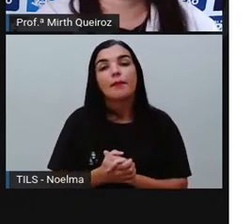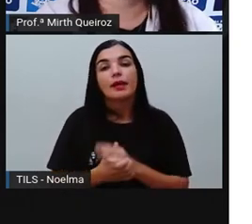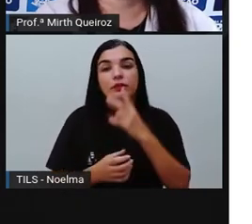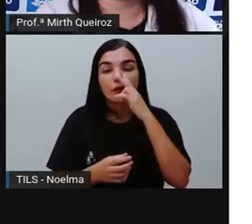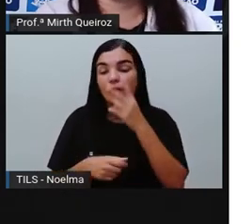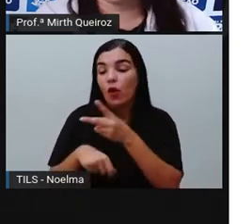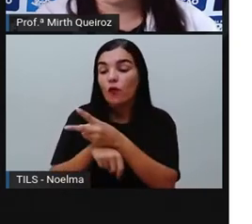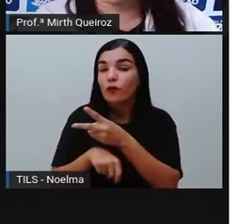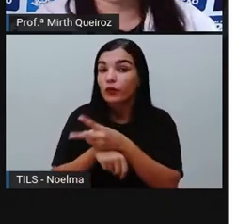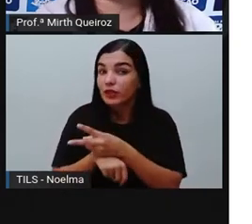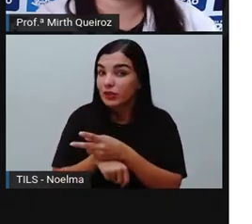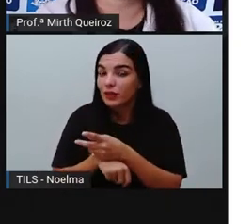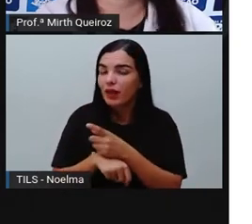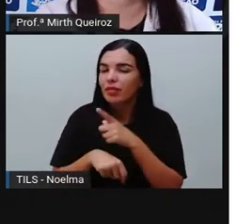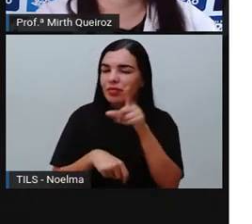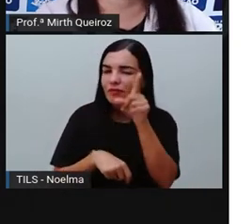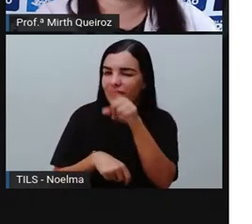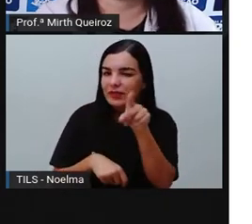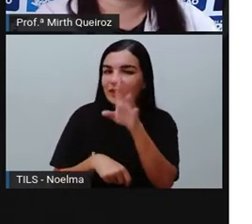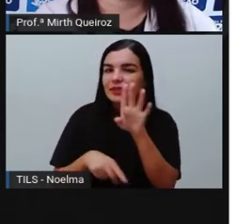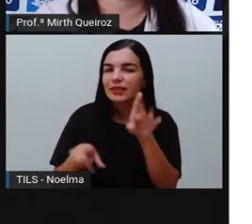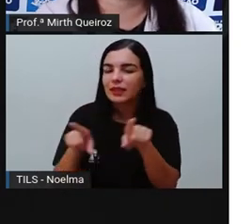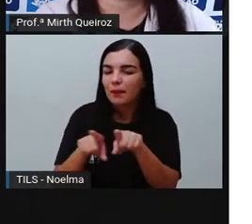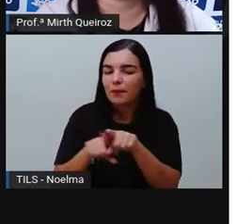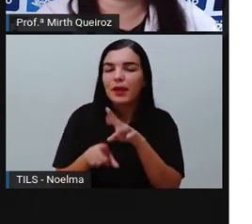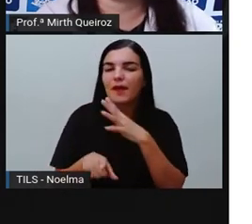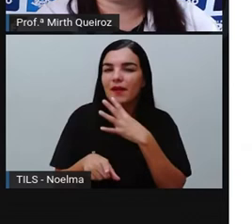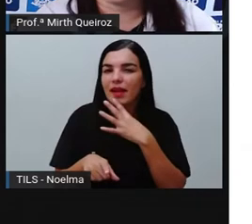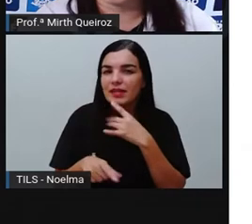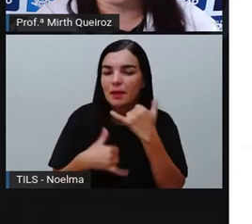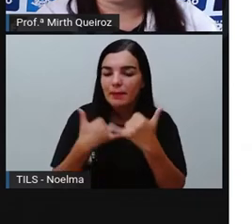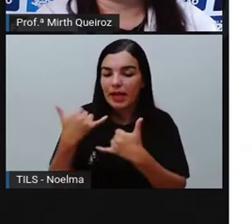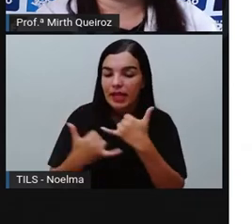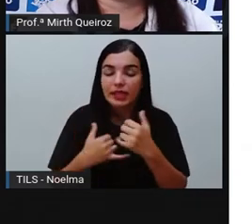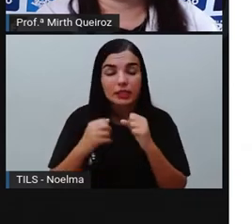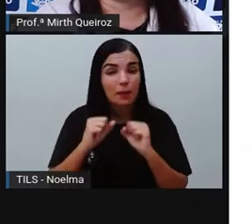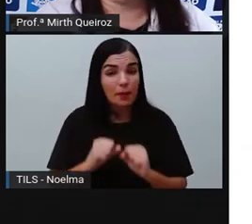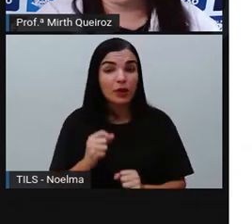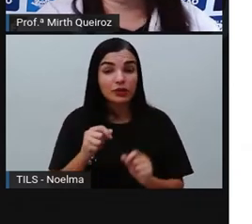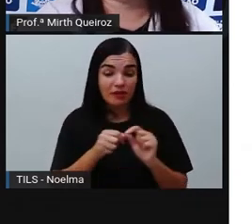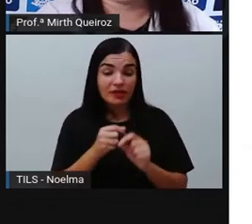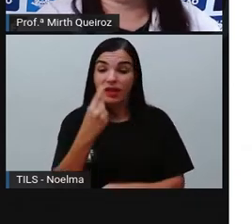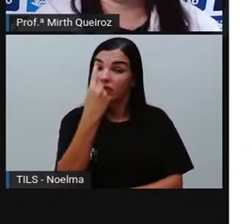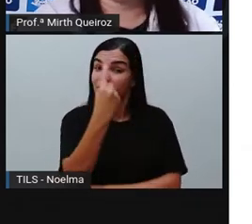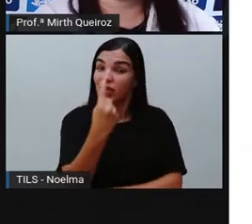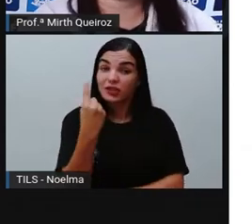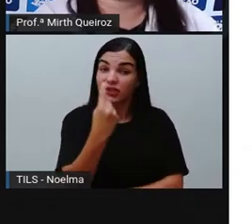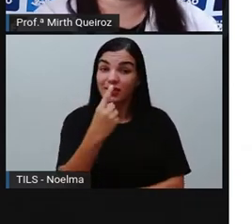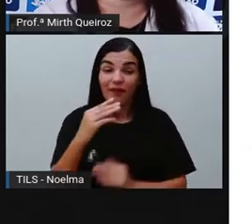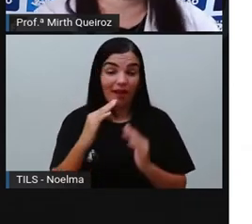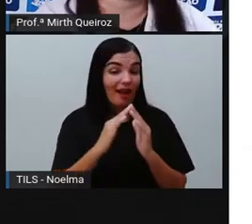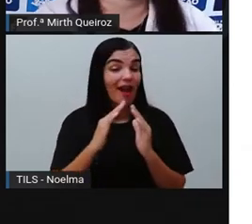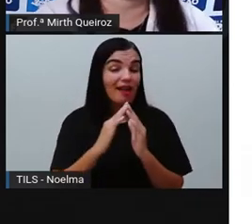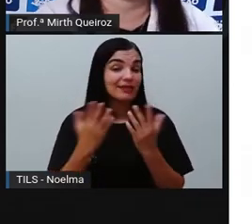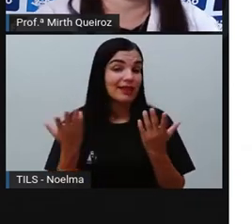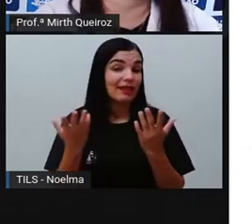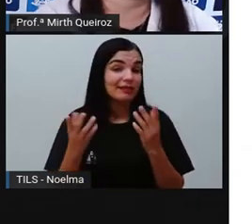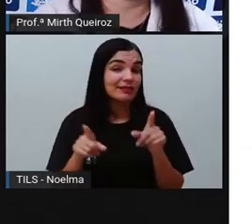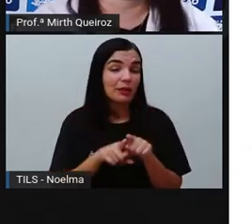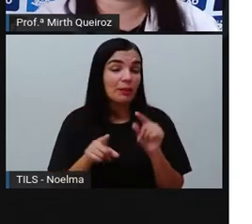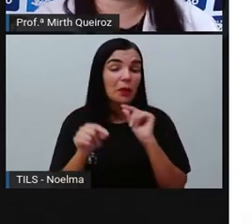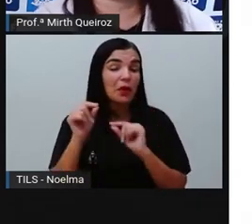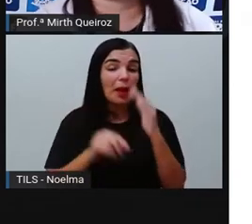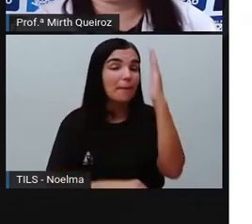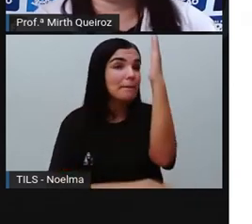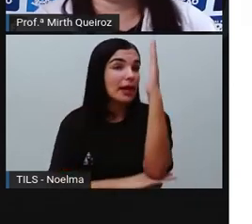vídeo, e vocês também devem conhecer, brincadeiras que a gente pode fazer em casa, até mesmo dentro de um apartamento,